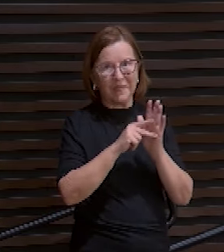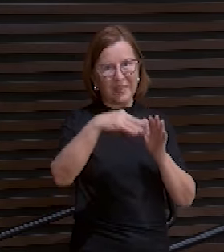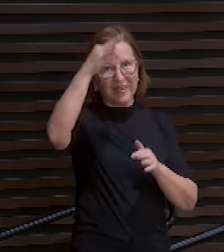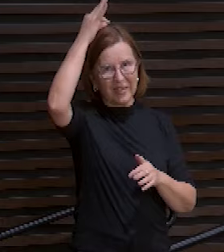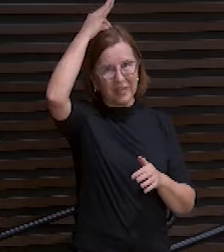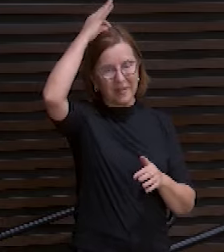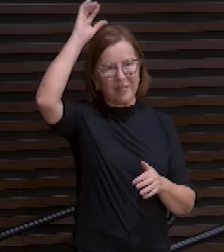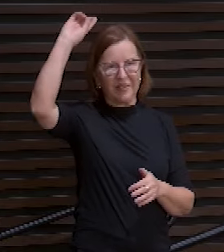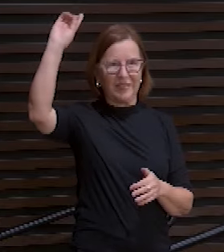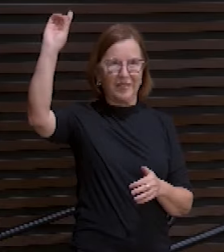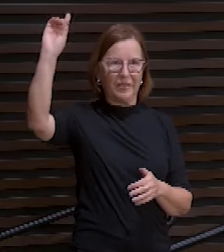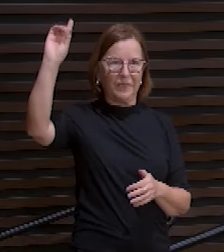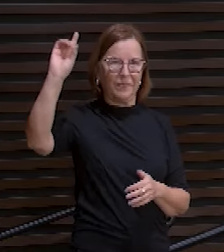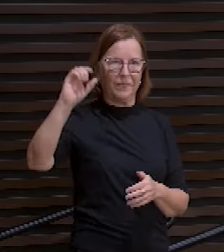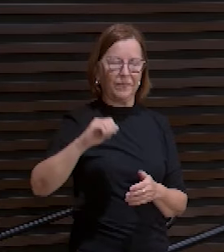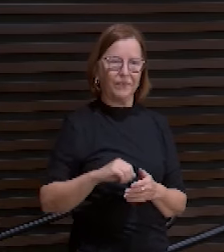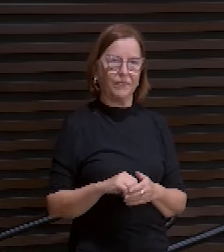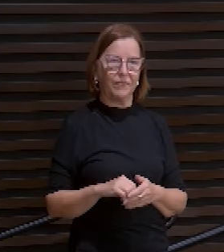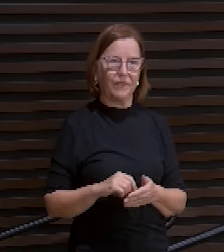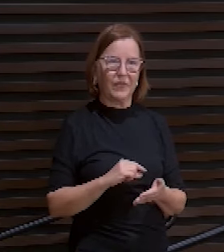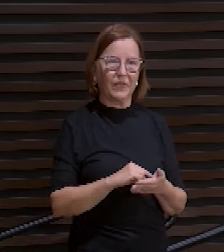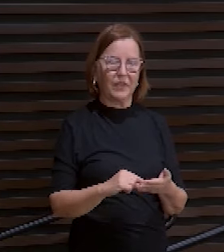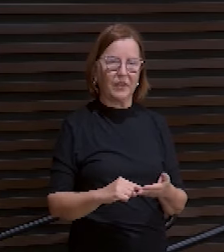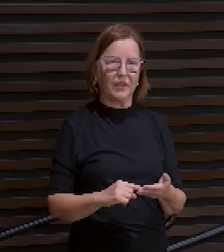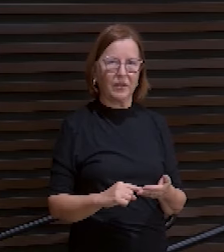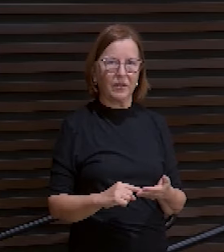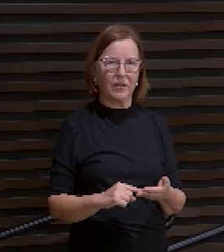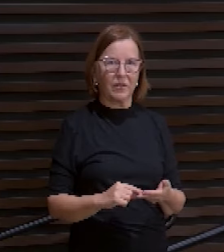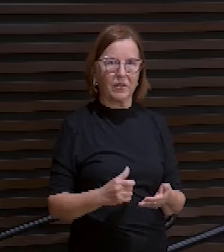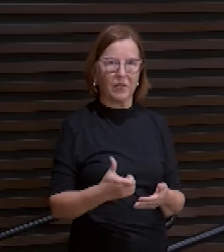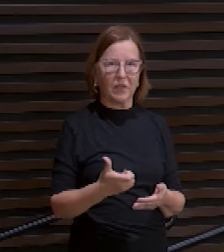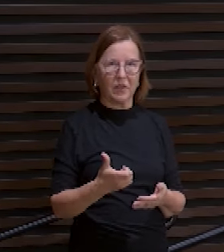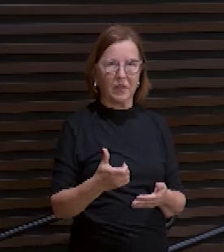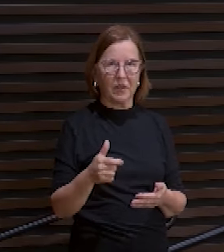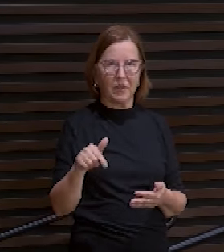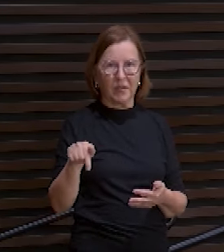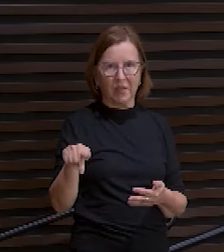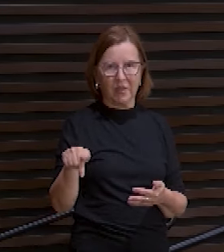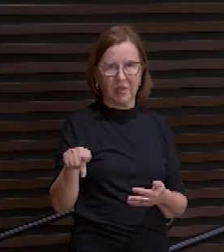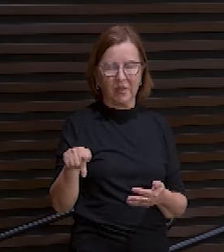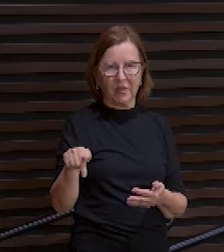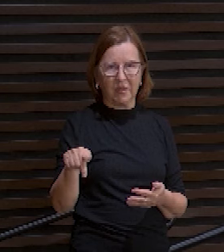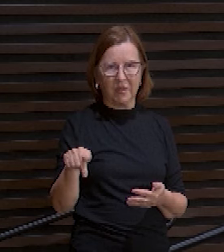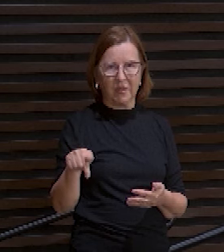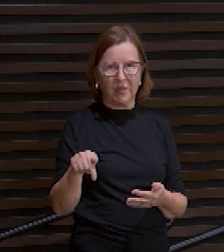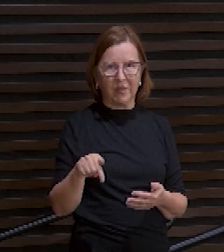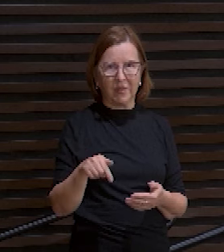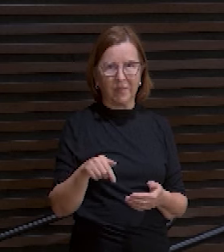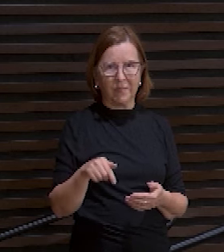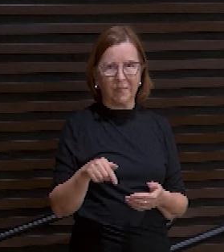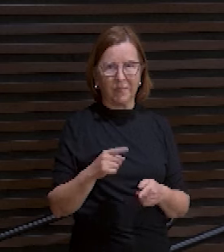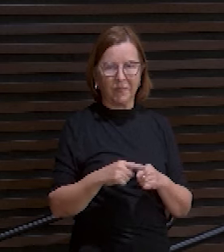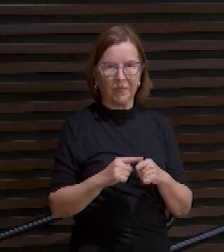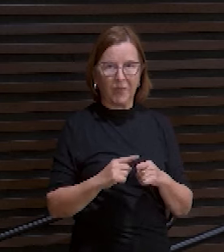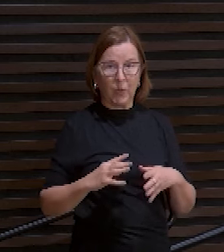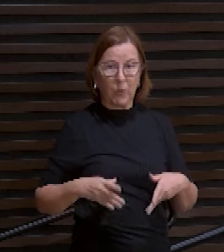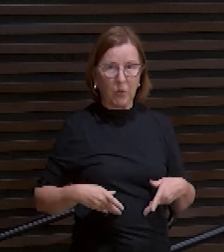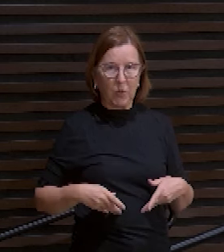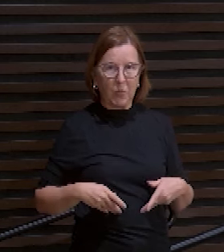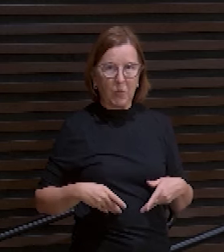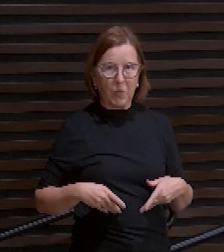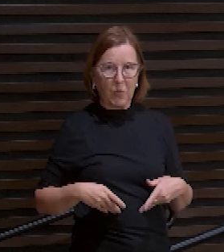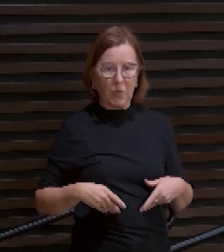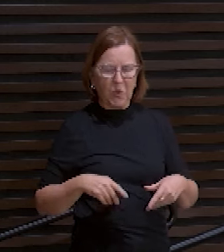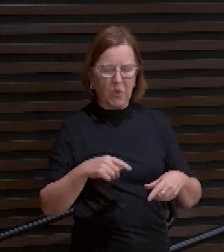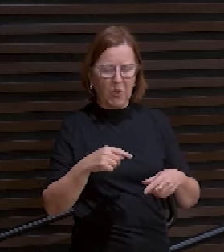Deus passando aos Versículos 17 e 18 Vamos ler juntos porque a carne milita contra